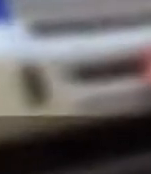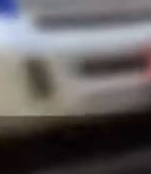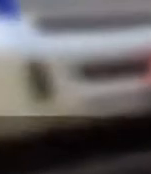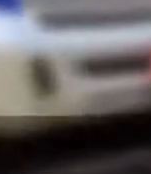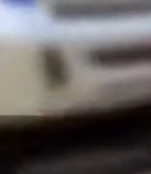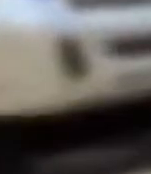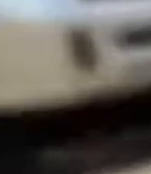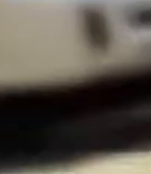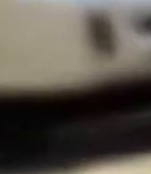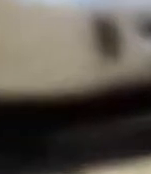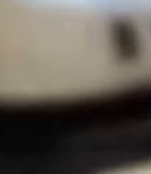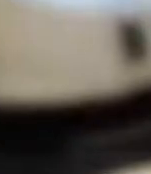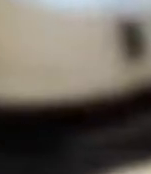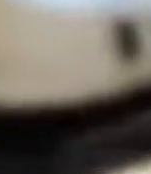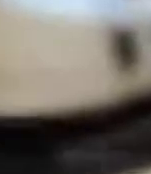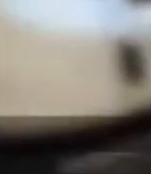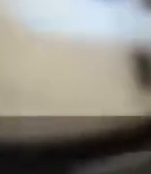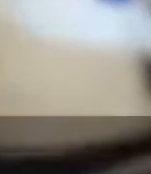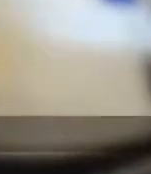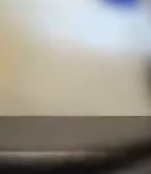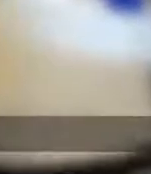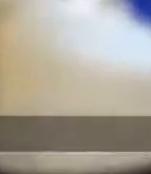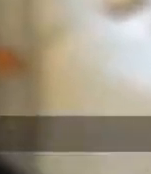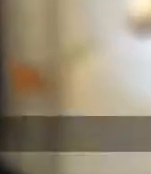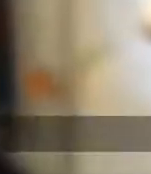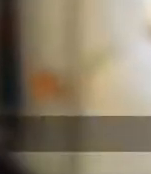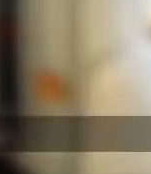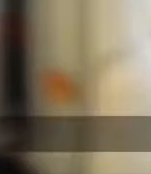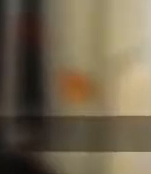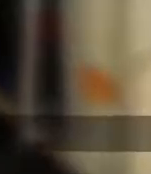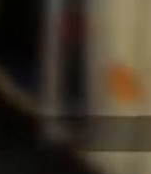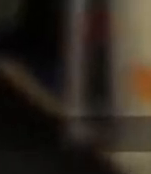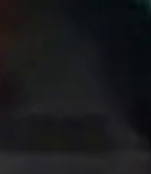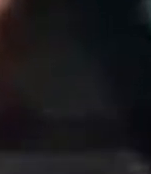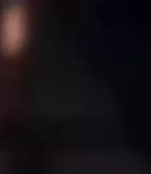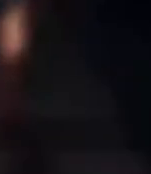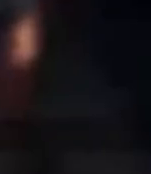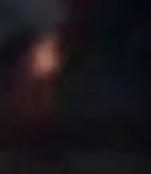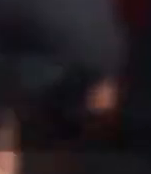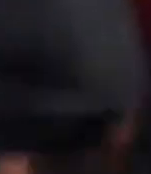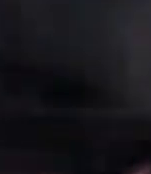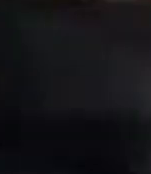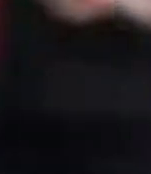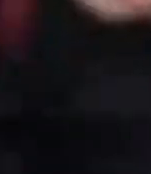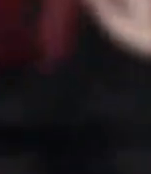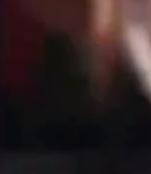bairro Mirocaro. Segundo ônibus que para aqui, quebrado. O povo tá aqui